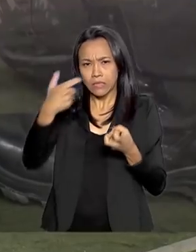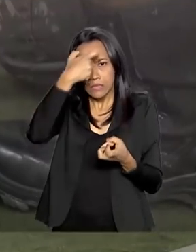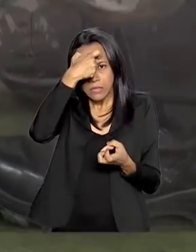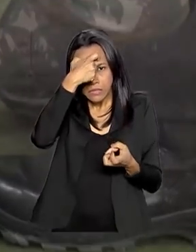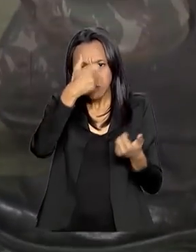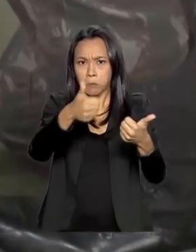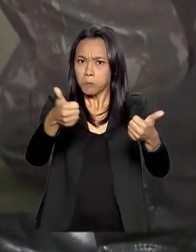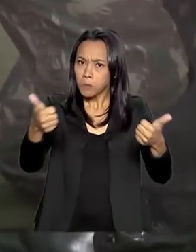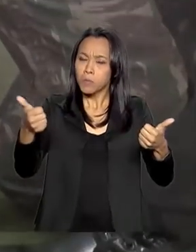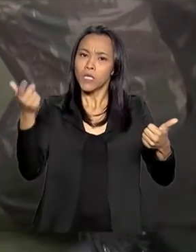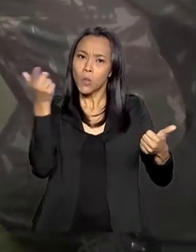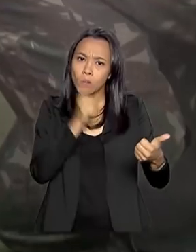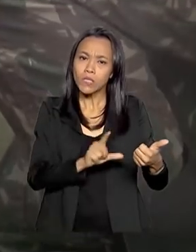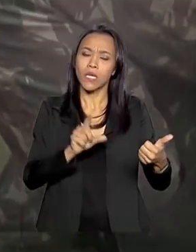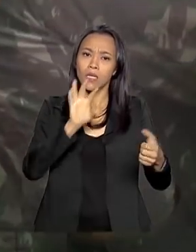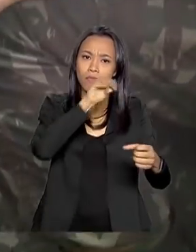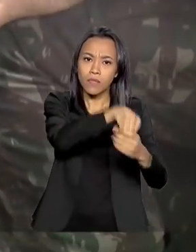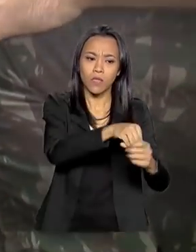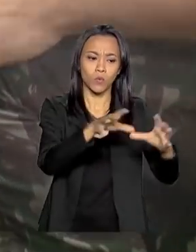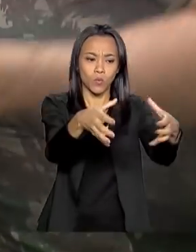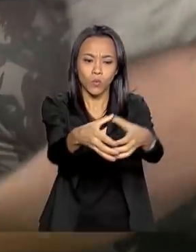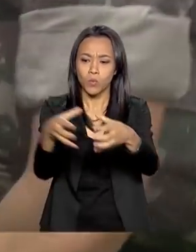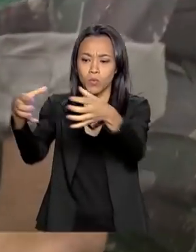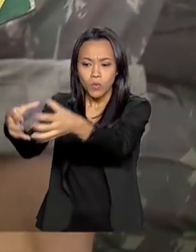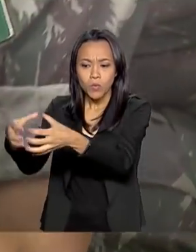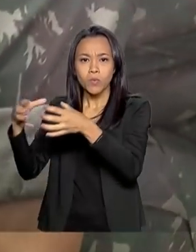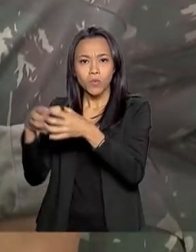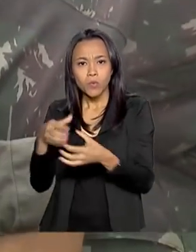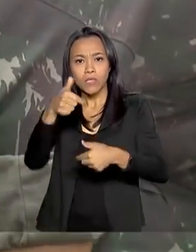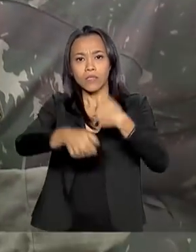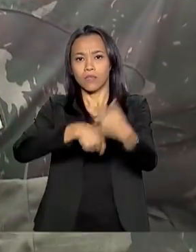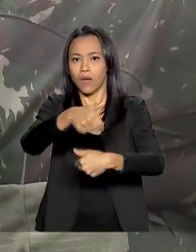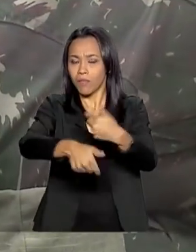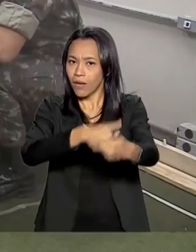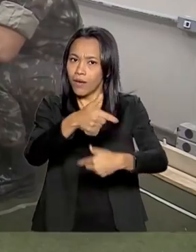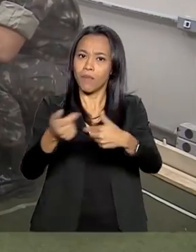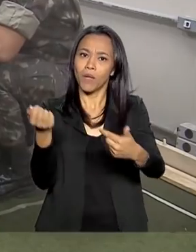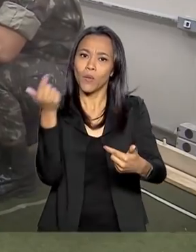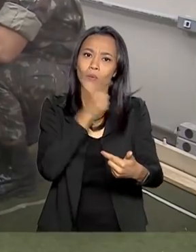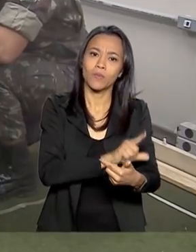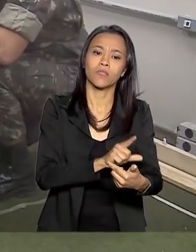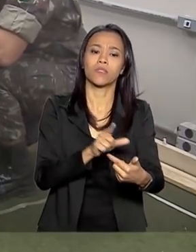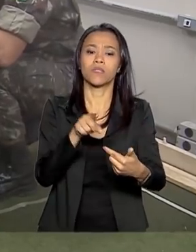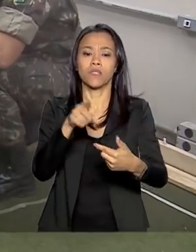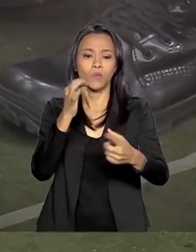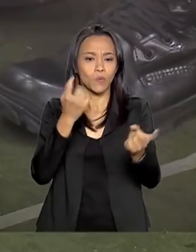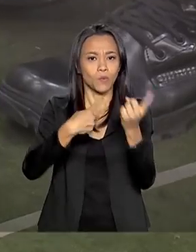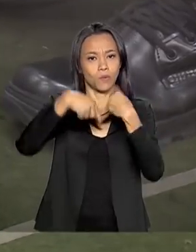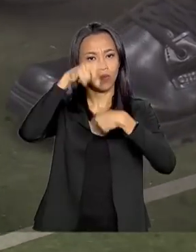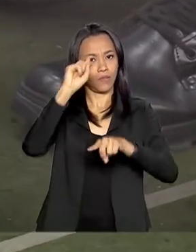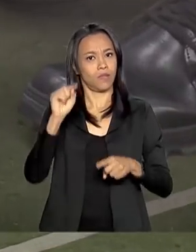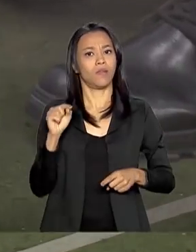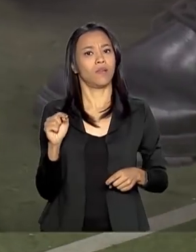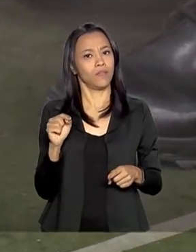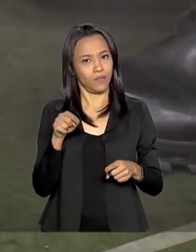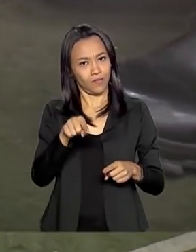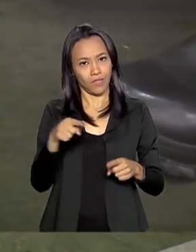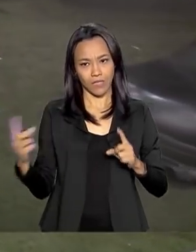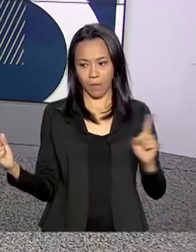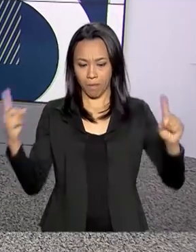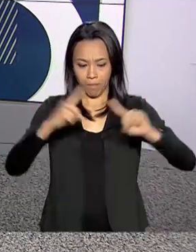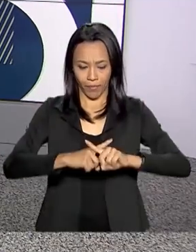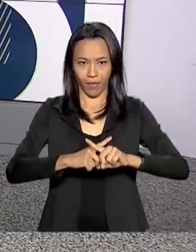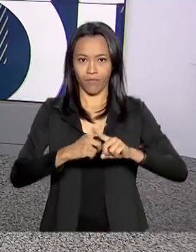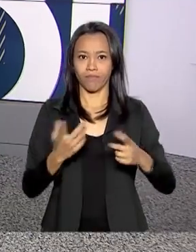de, dentro dessa equipe, ficar trabalhando em prol de encontrar o sucesso na competição.